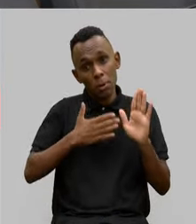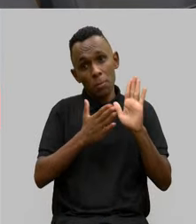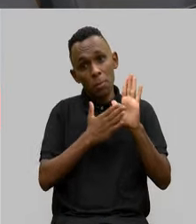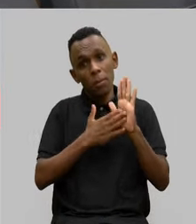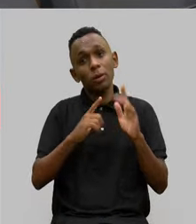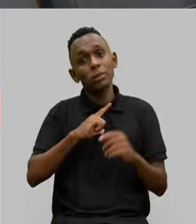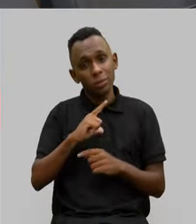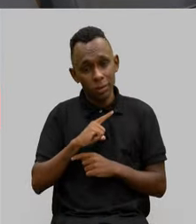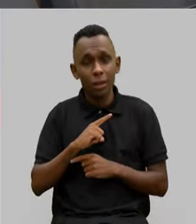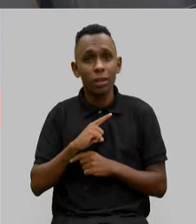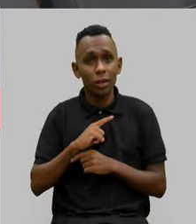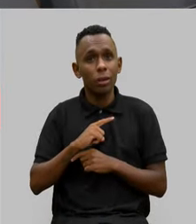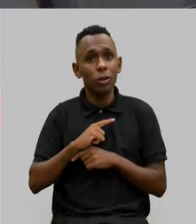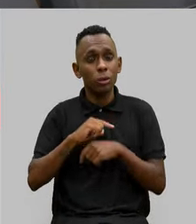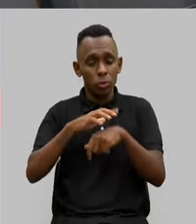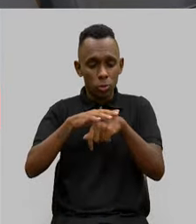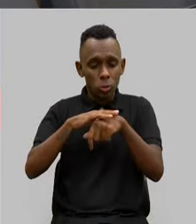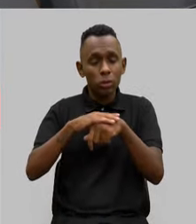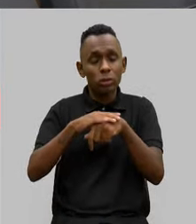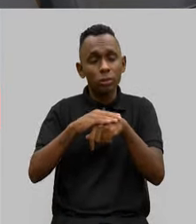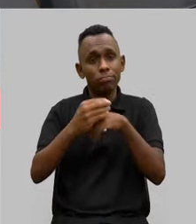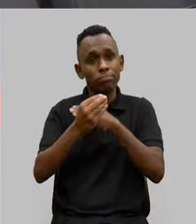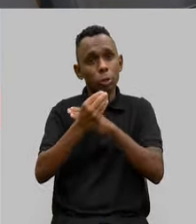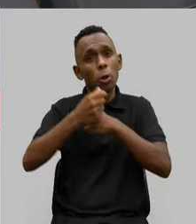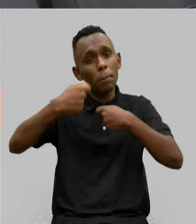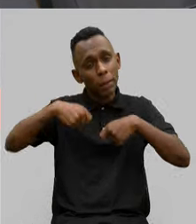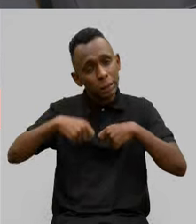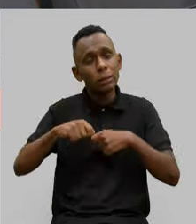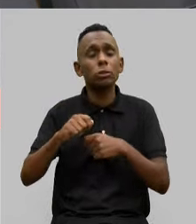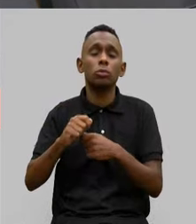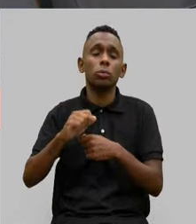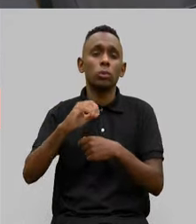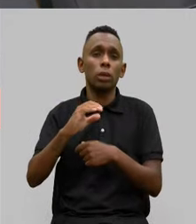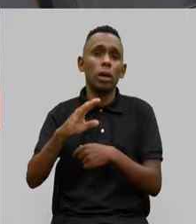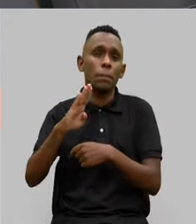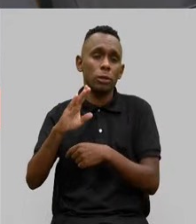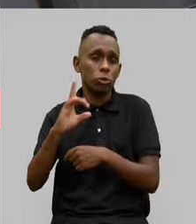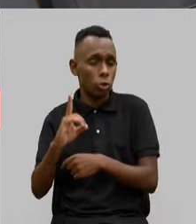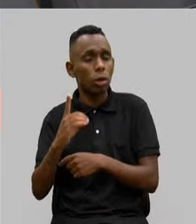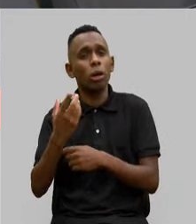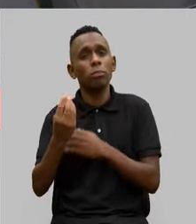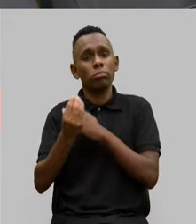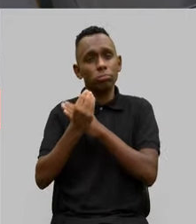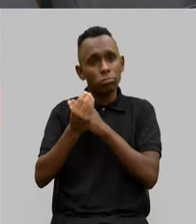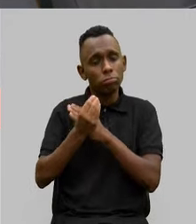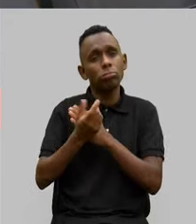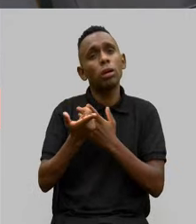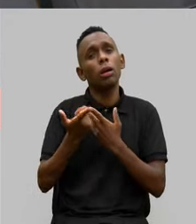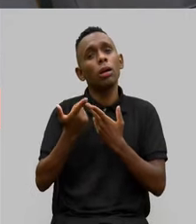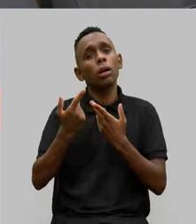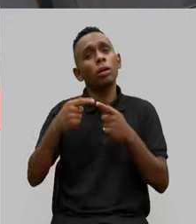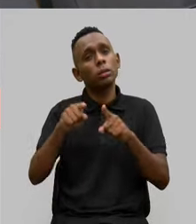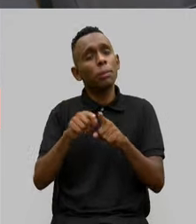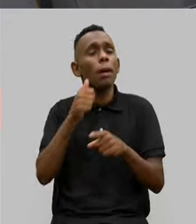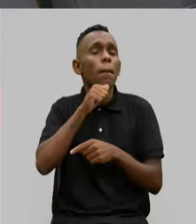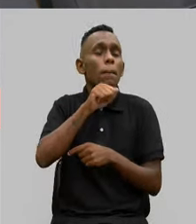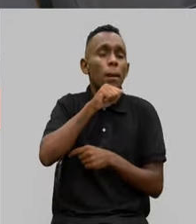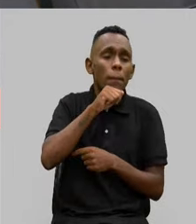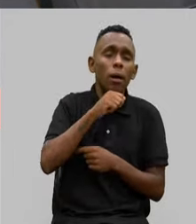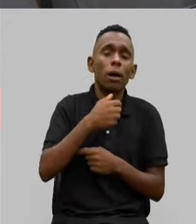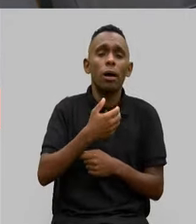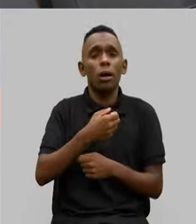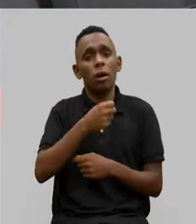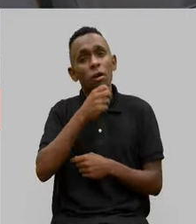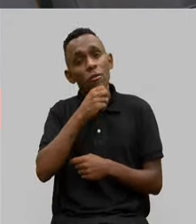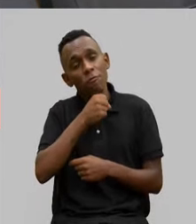Eu tenho uma doença autoimune e uso também o canab jol e a minha mãe assim como avó os avós de vocês